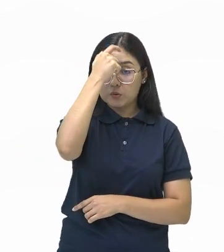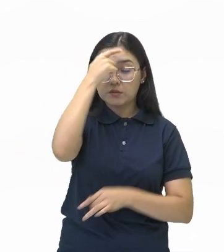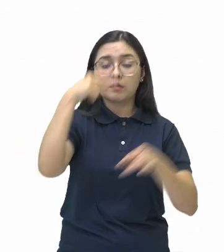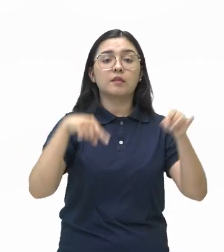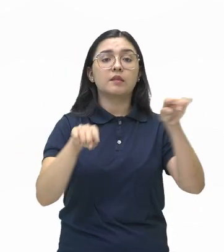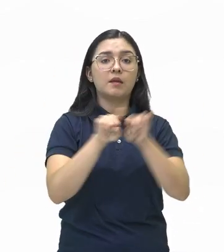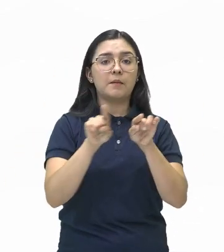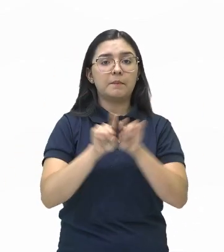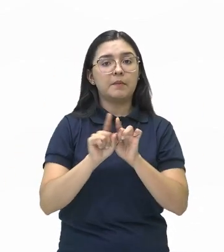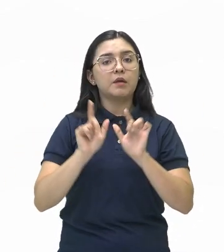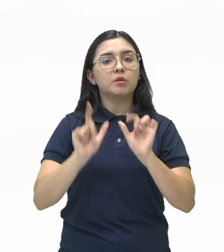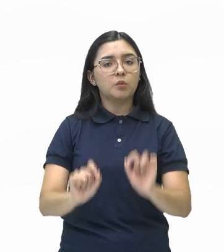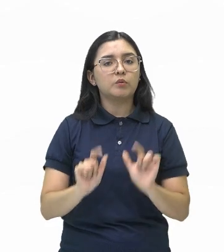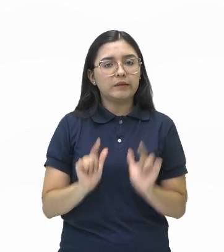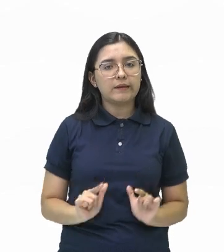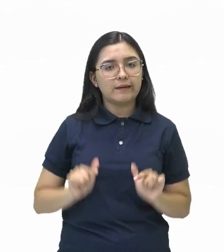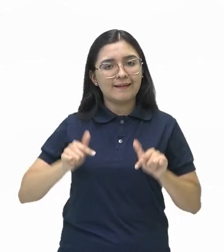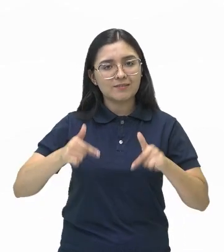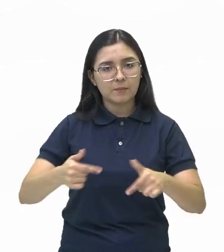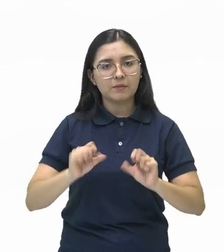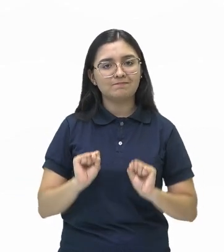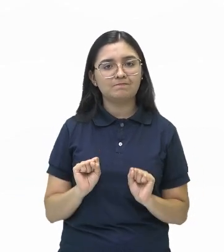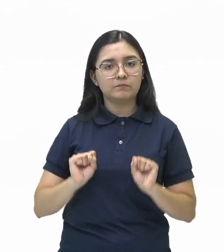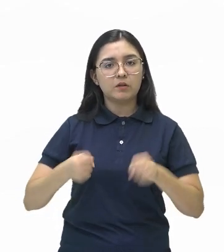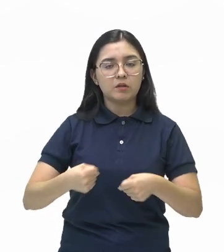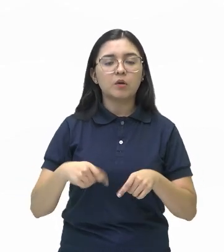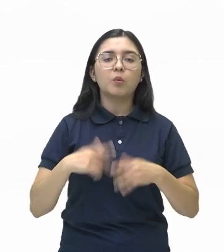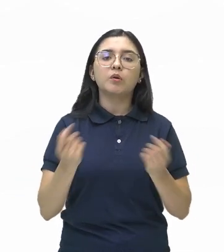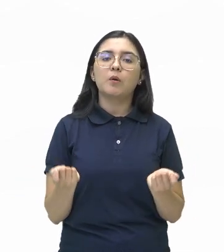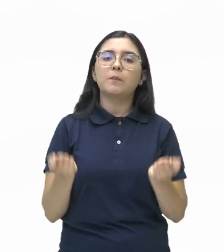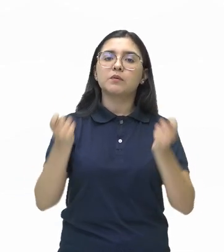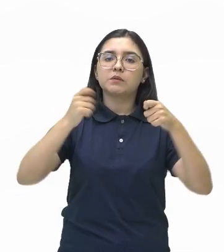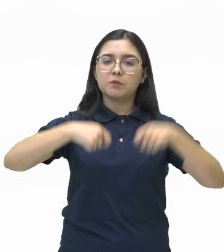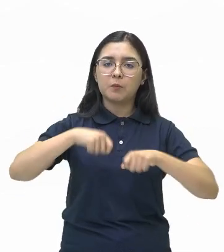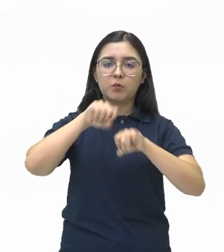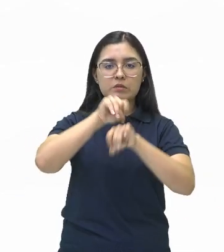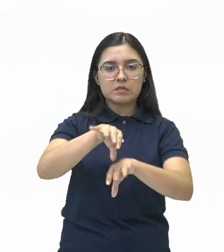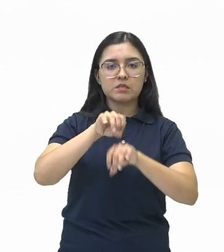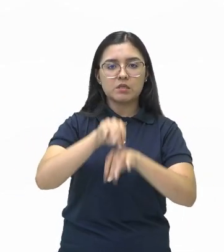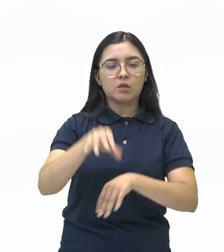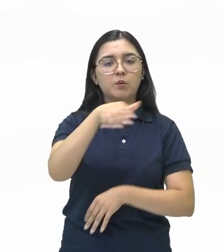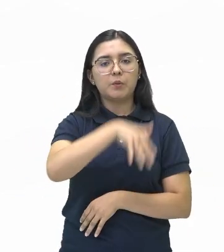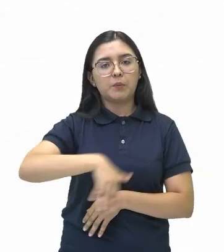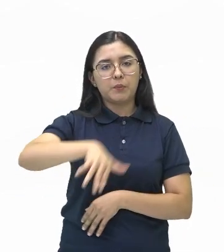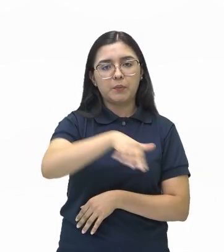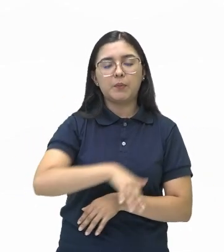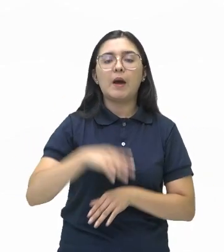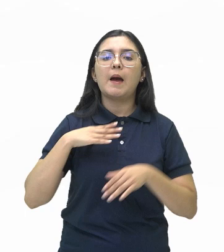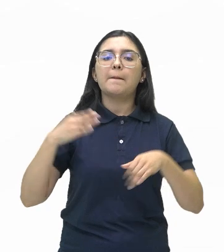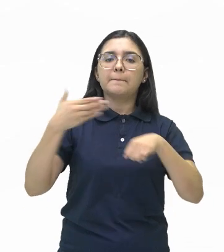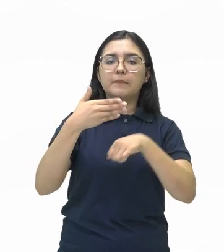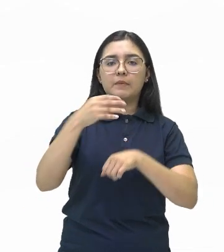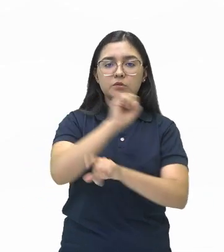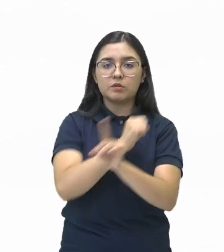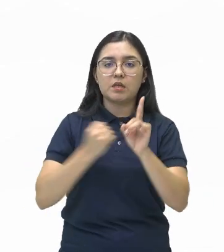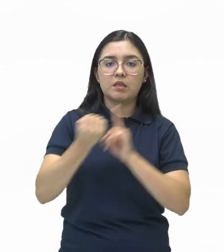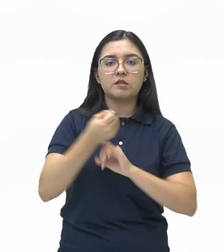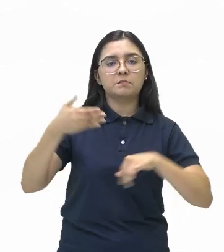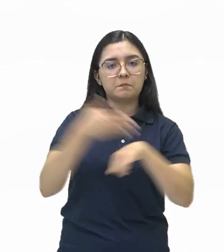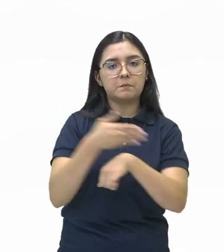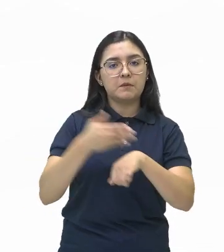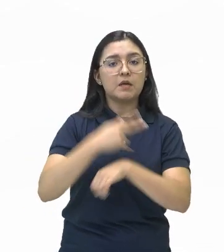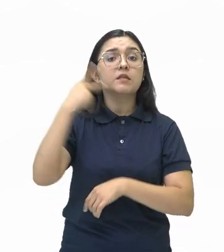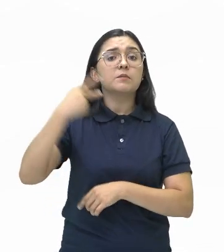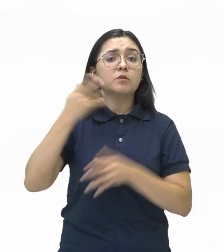do engajamento. Quando eu promovo, né, uma educação ambiental, a participação social, essa